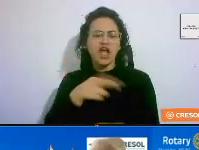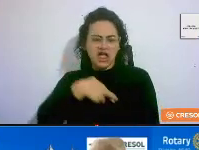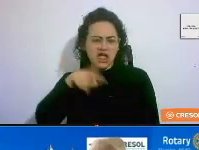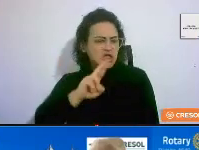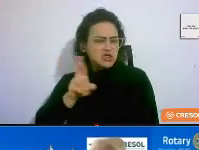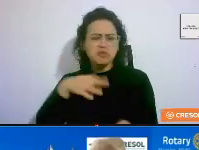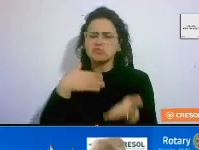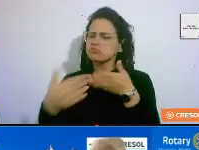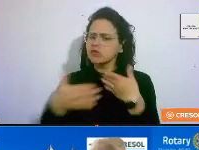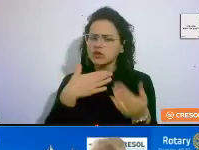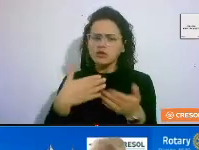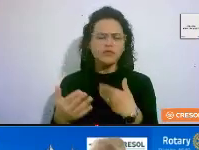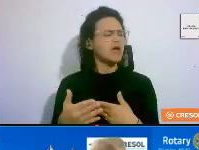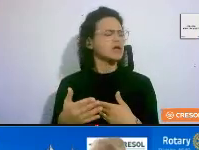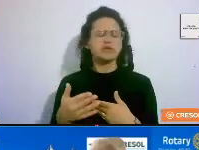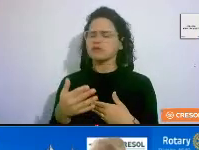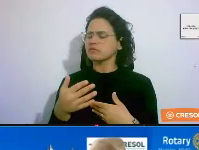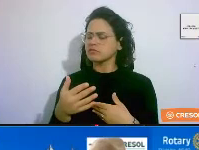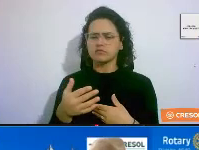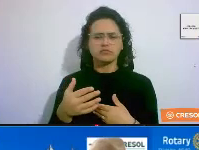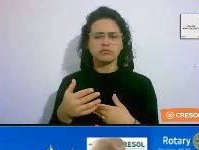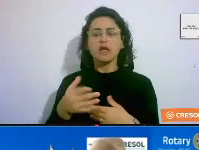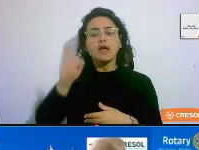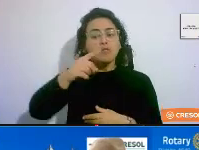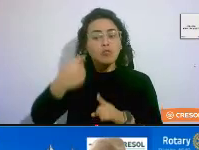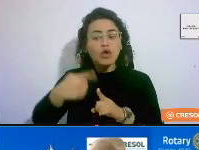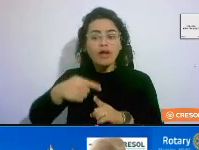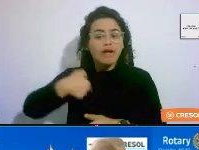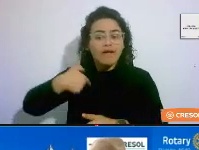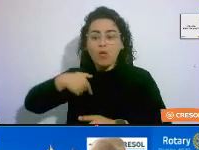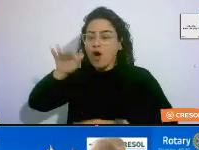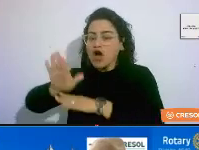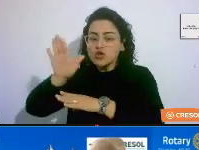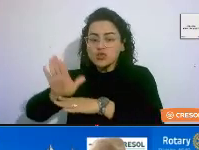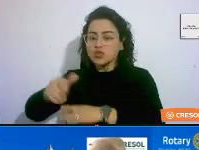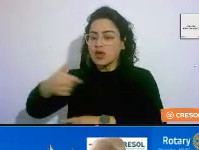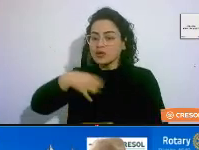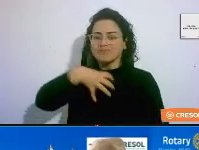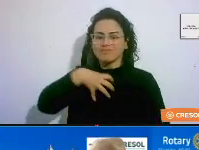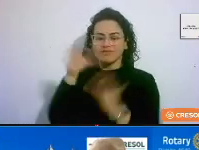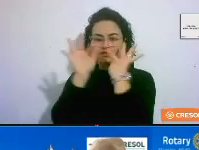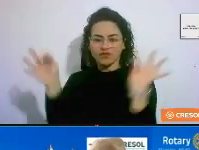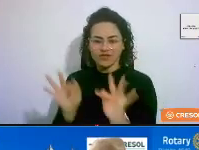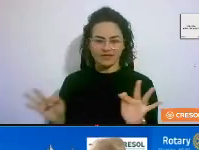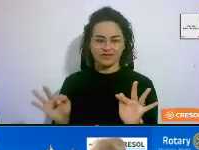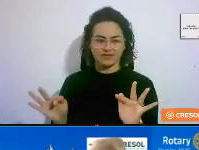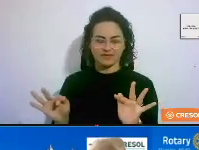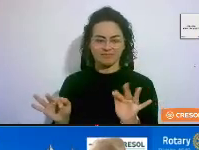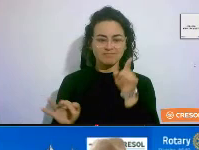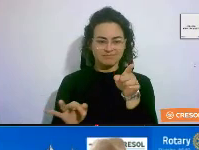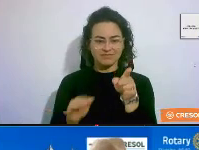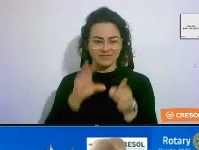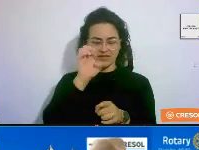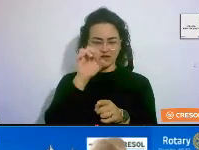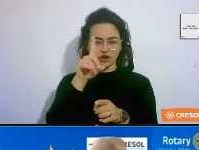pessoa. É importante que a hora que eu ajudo alguém, eu me sinto feliz. Aqui está o Eduardo, Alberto